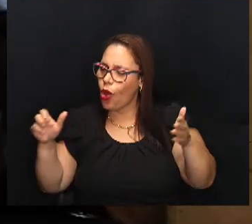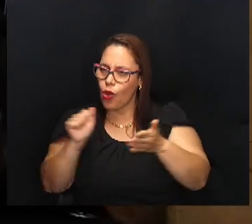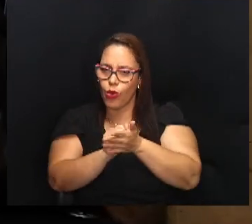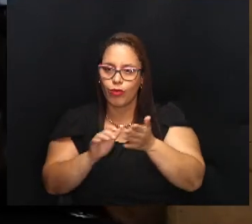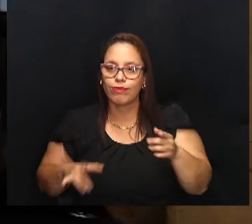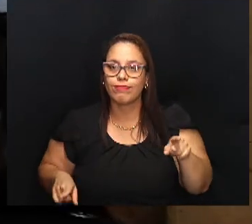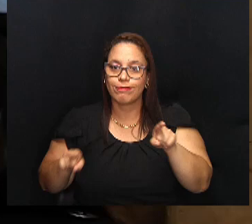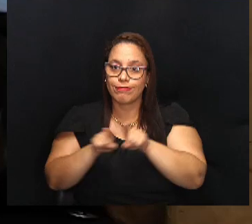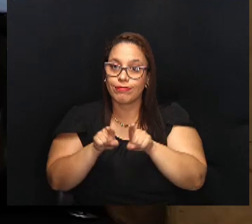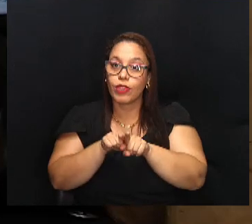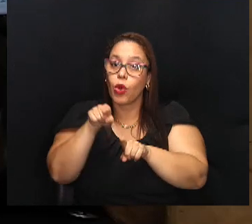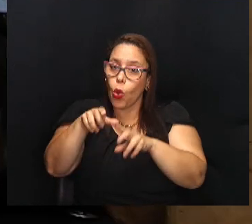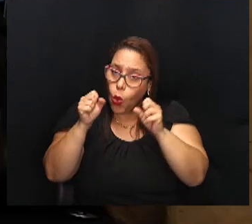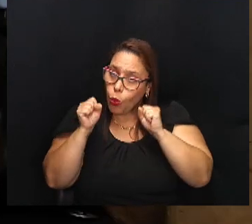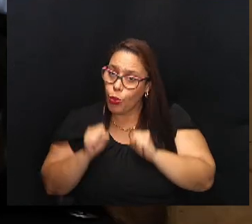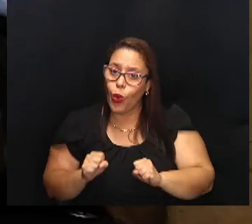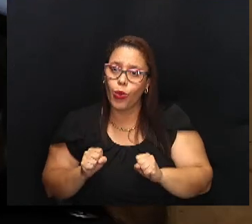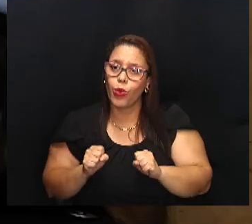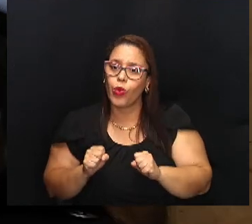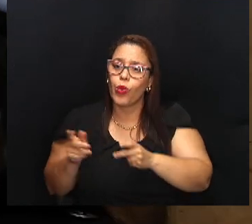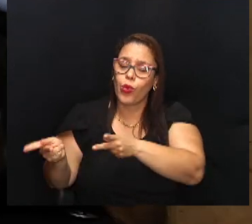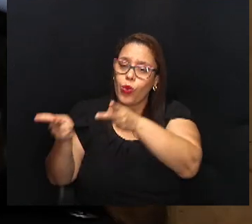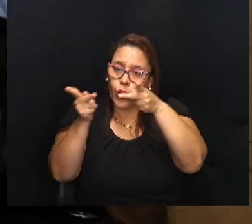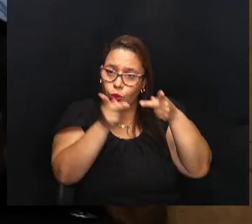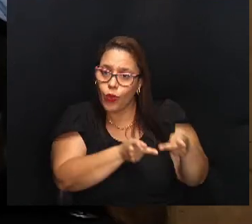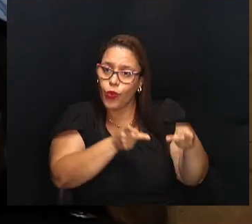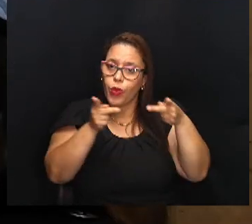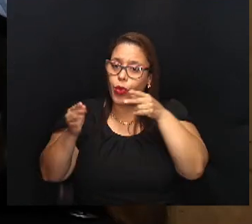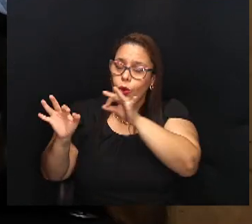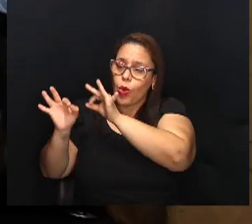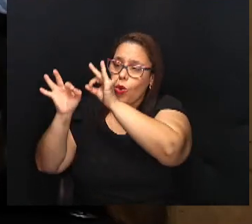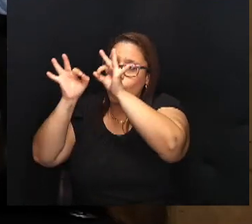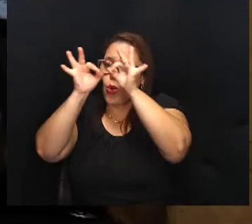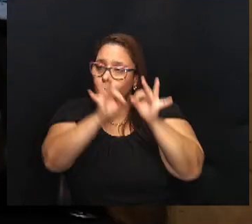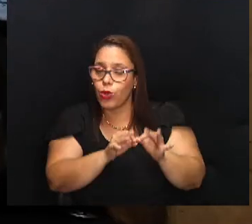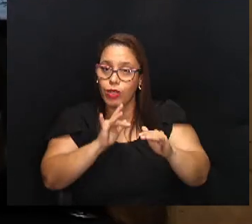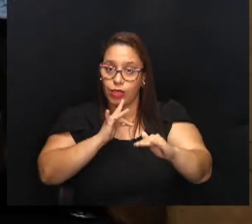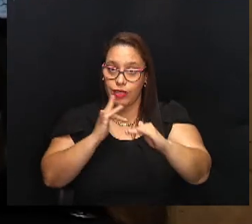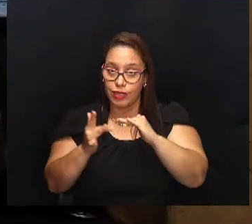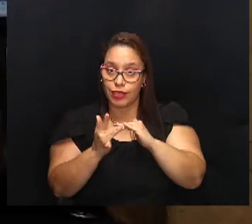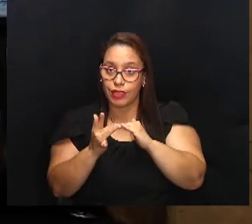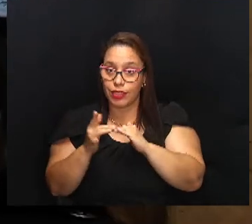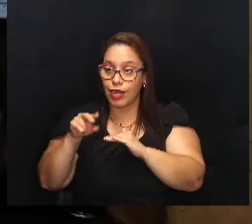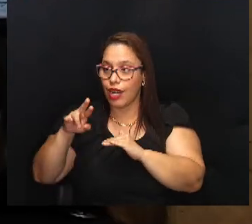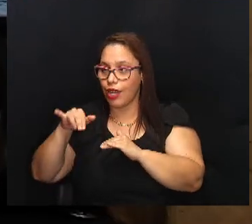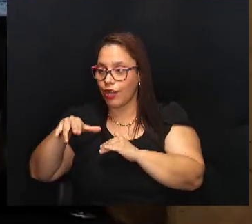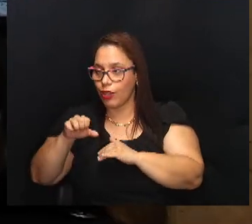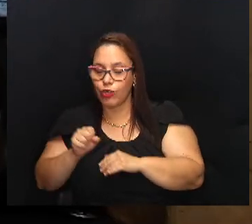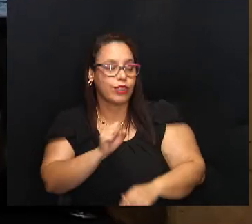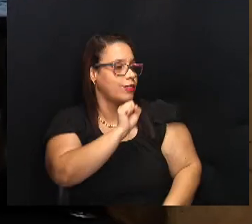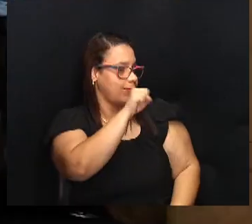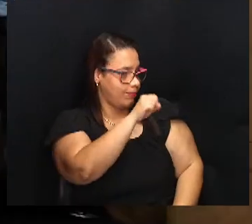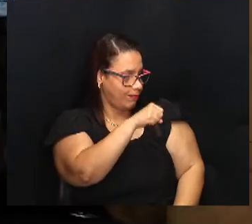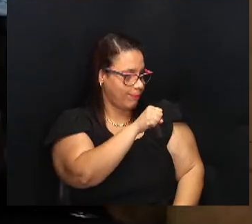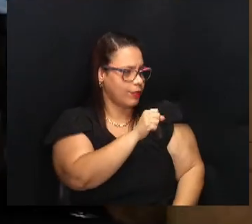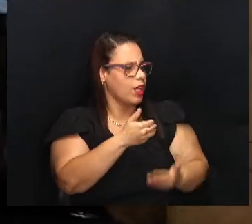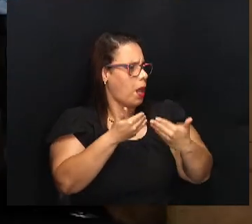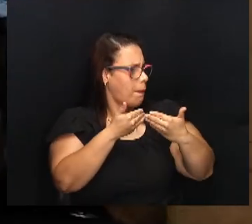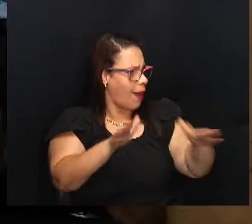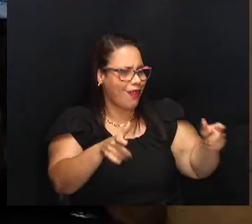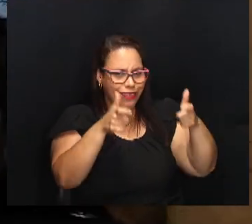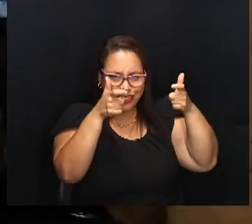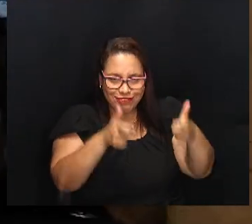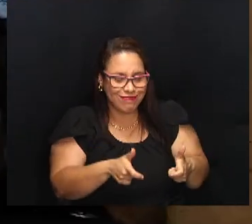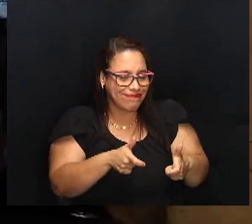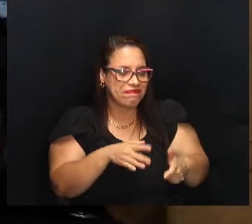atividades também e você pode visitar, pode acompanhar também pelas redes sociais, né, Vinícius? Exatamente, está aberto o espaço